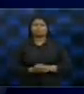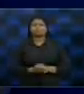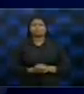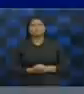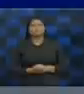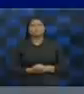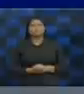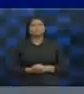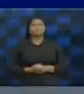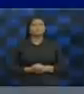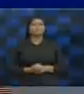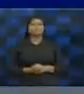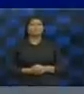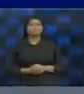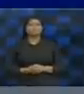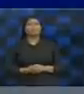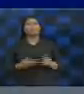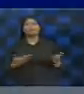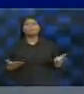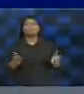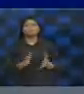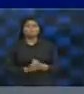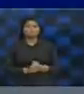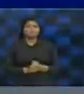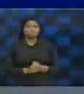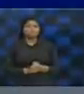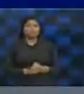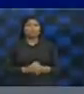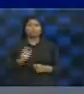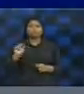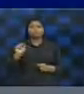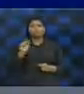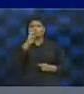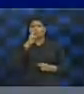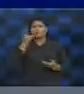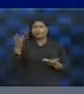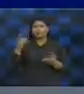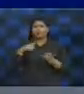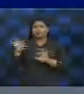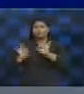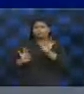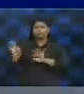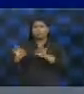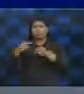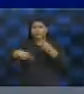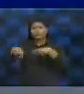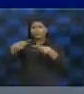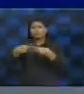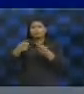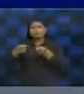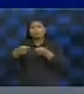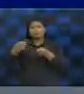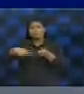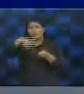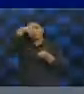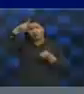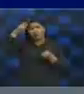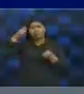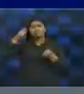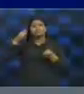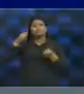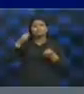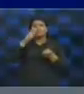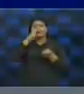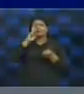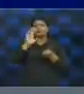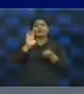Ramos. Bem, candidato, a sua administração incluiu 300 mil manauaras no